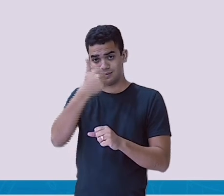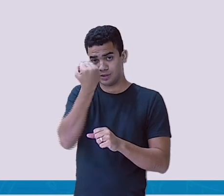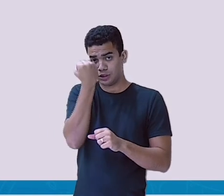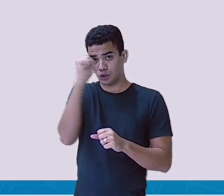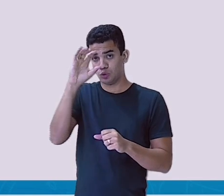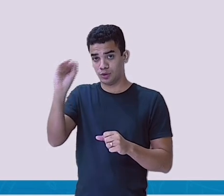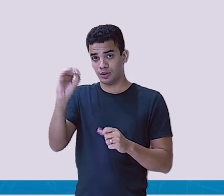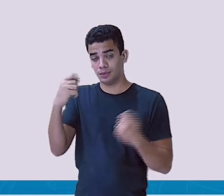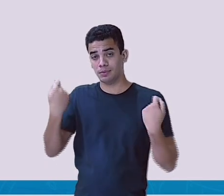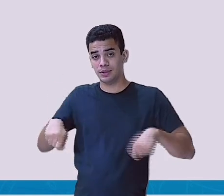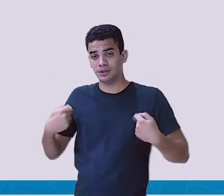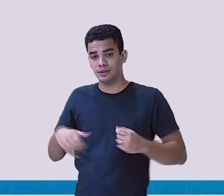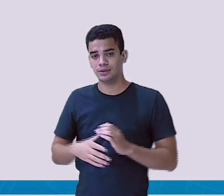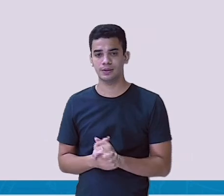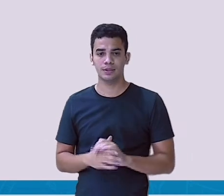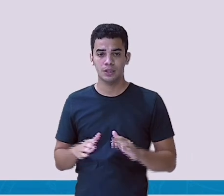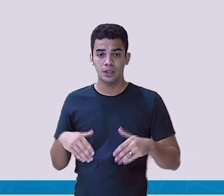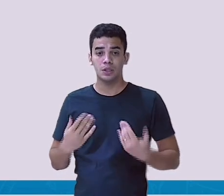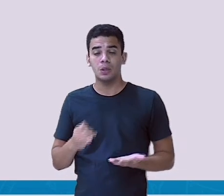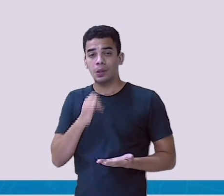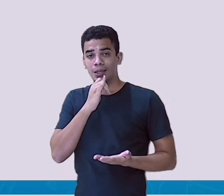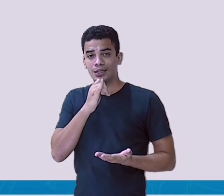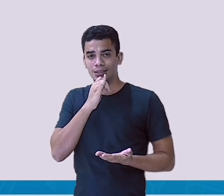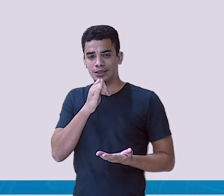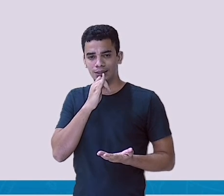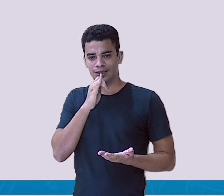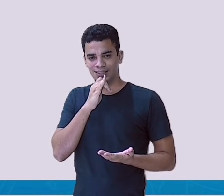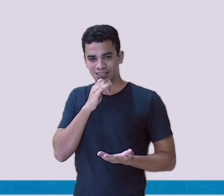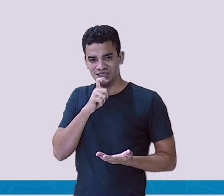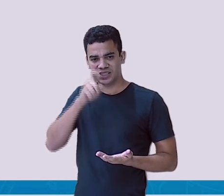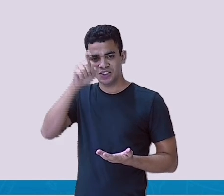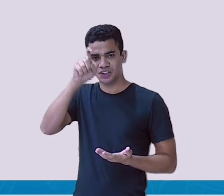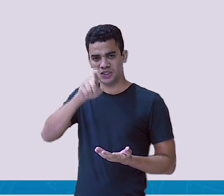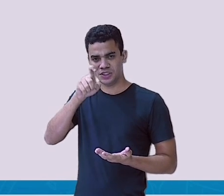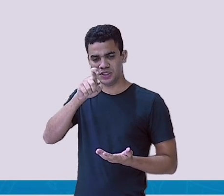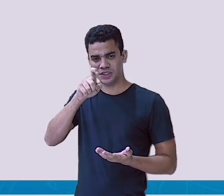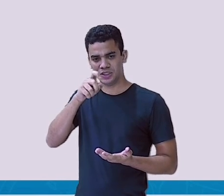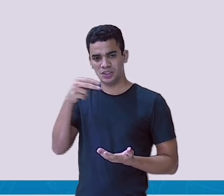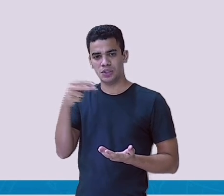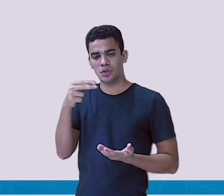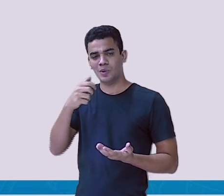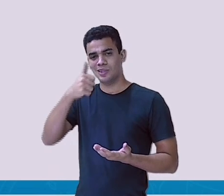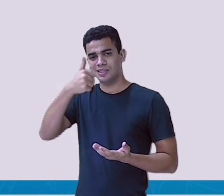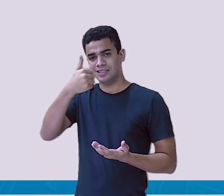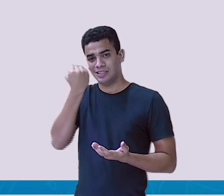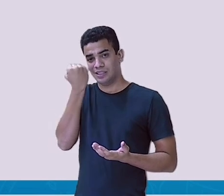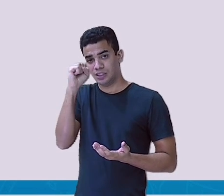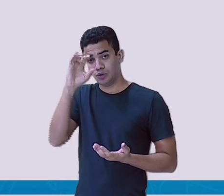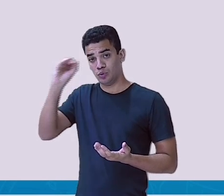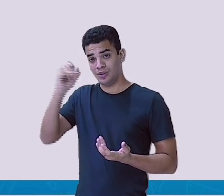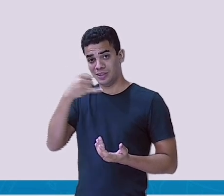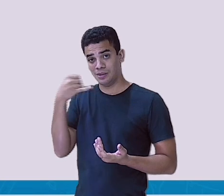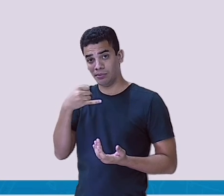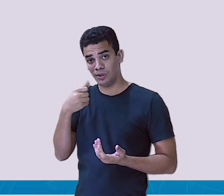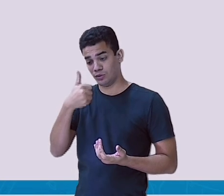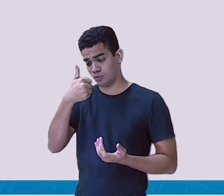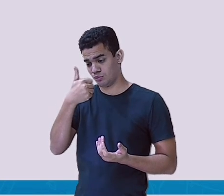tenho 110. Então, X vai ser 180 menos